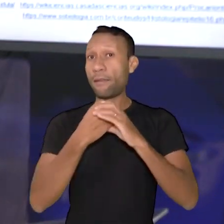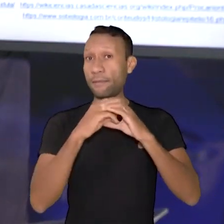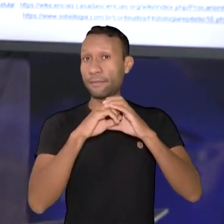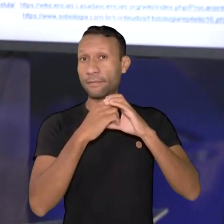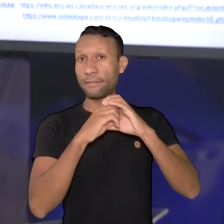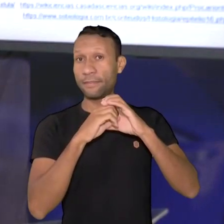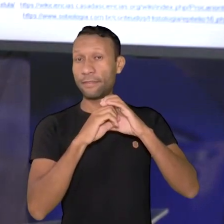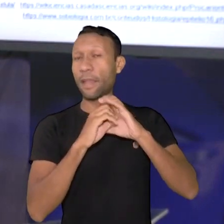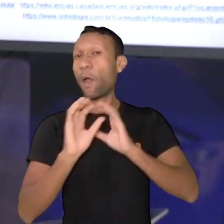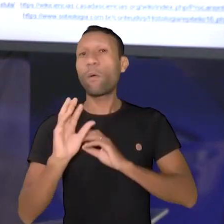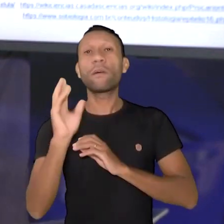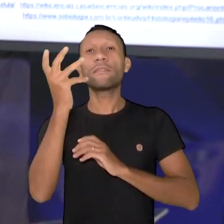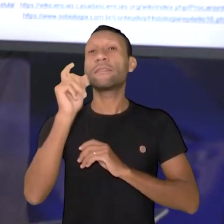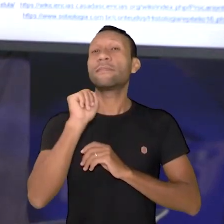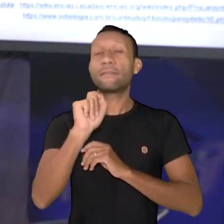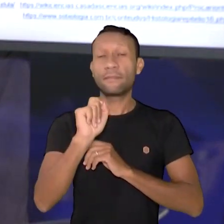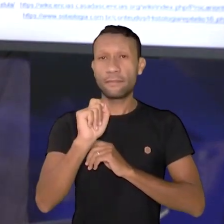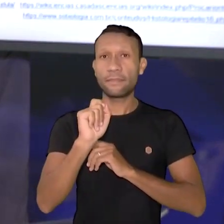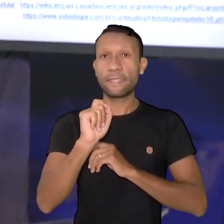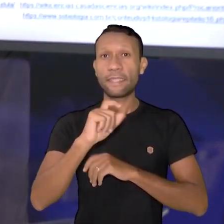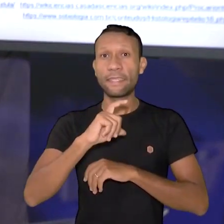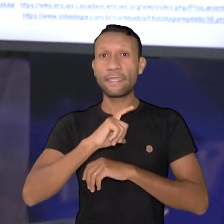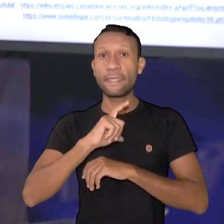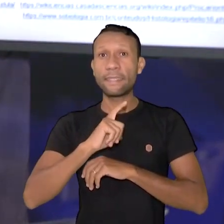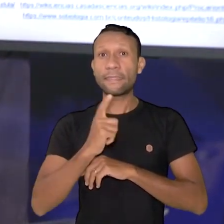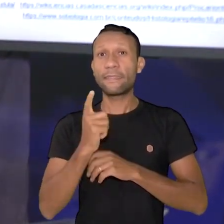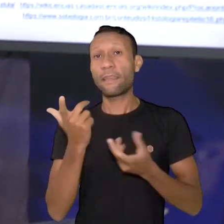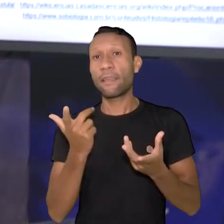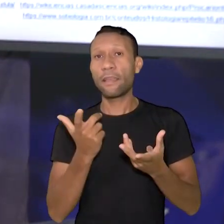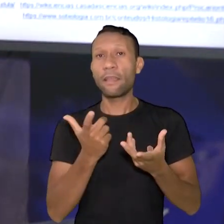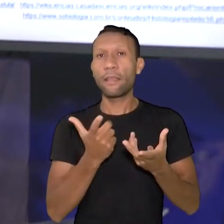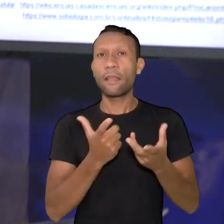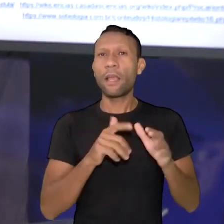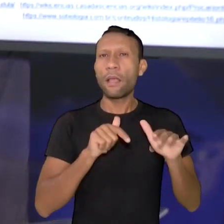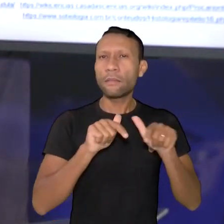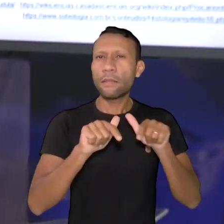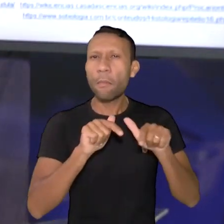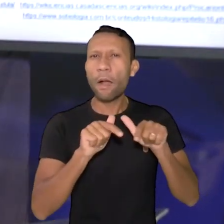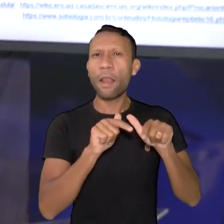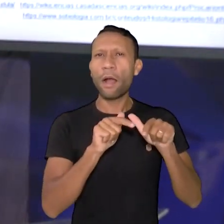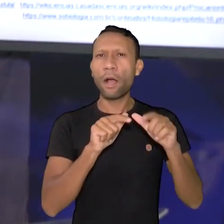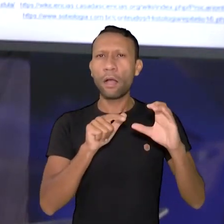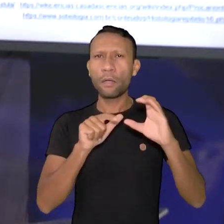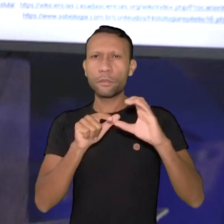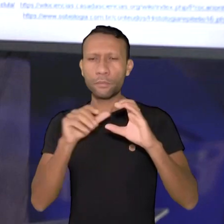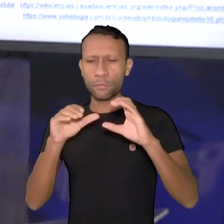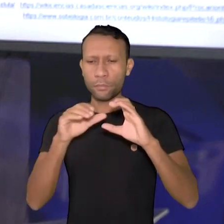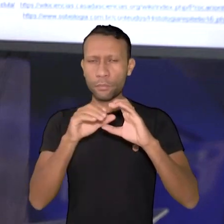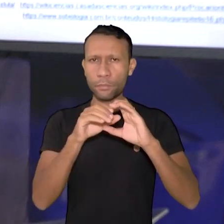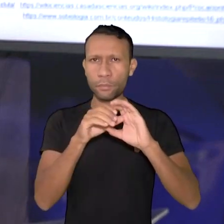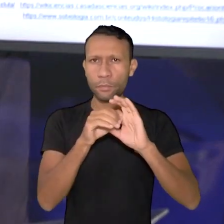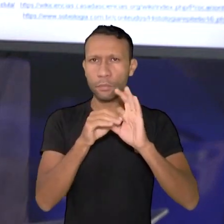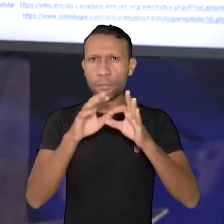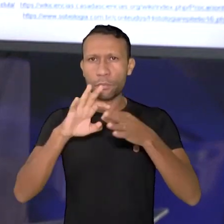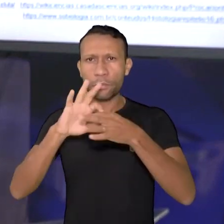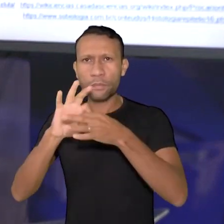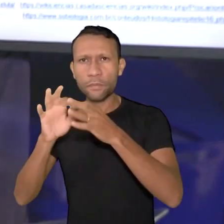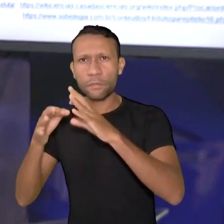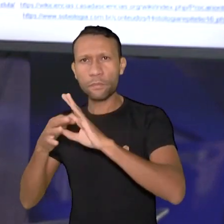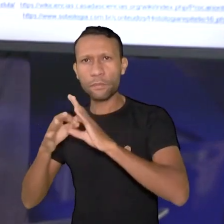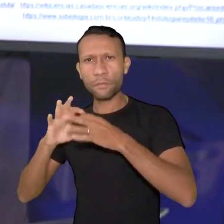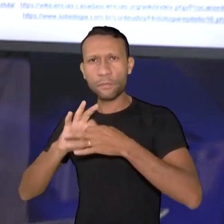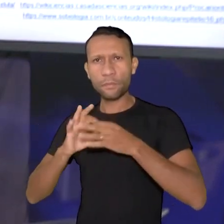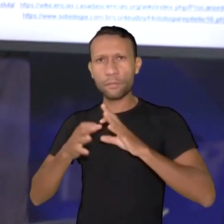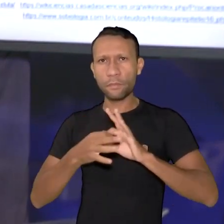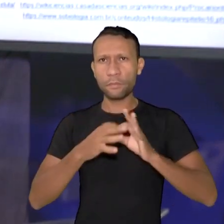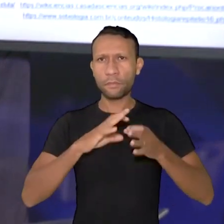vai acontecer é que essas células vão começar a ter funções. Elas podem acabar se juntando e formando um tecido, tá bom?